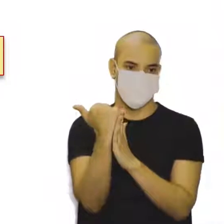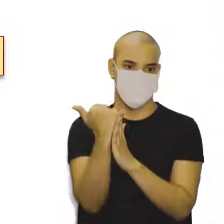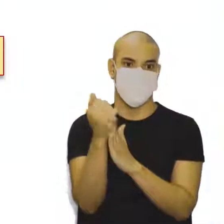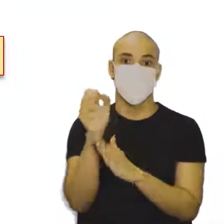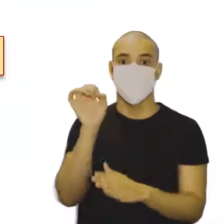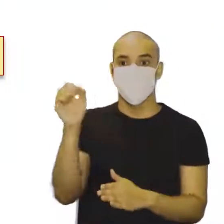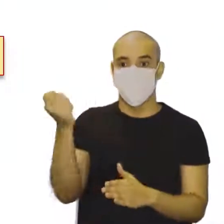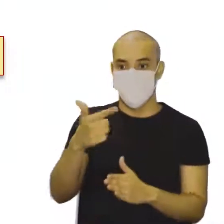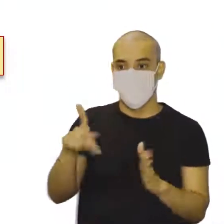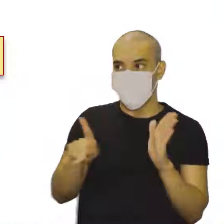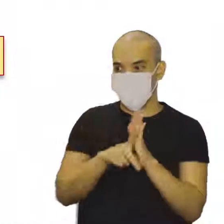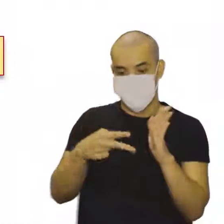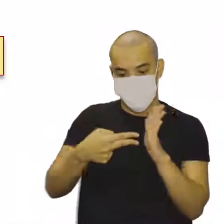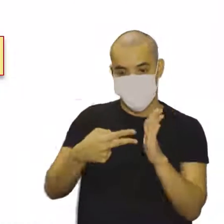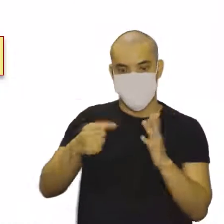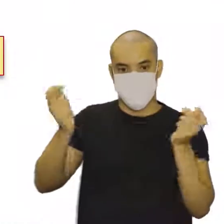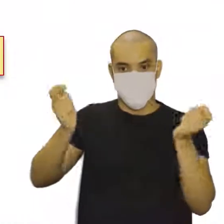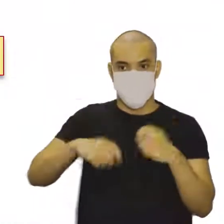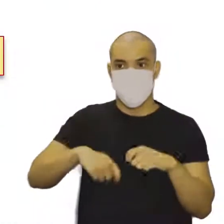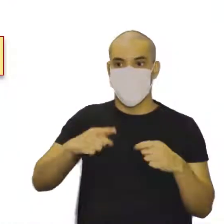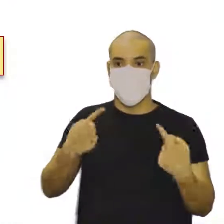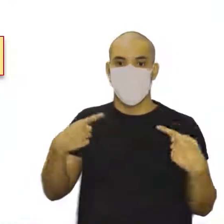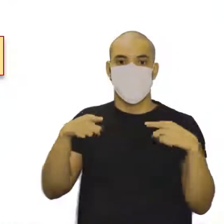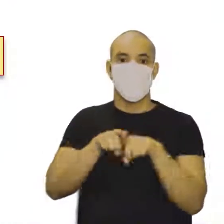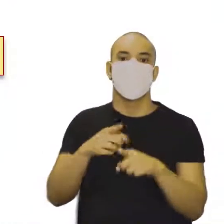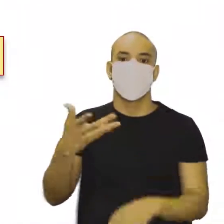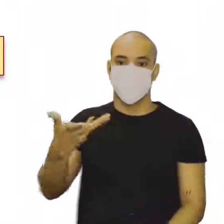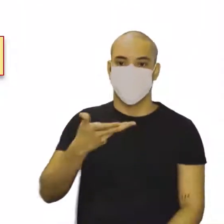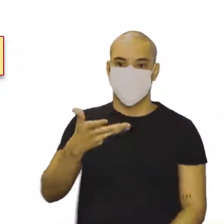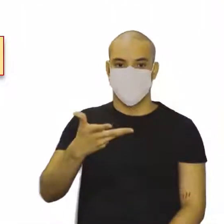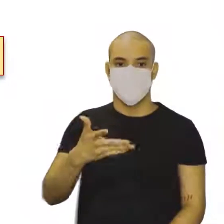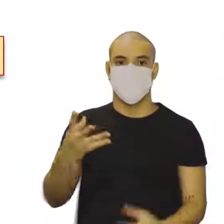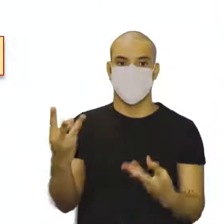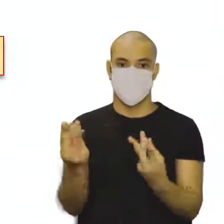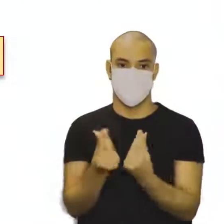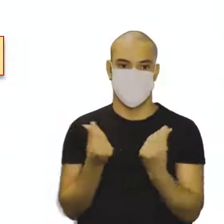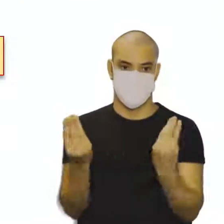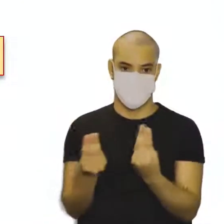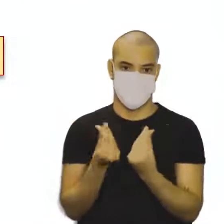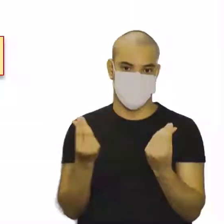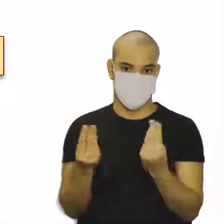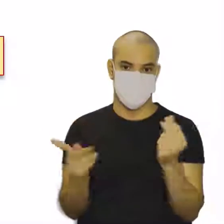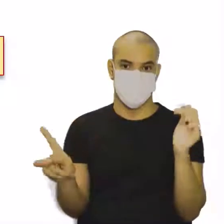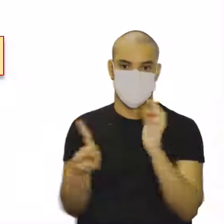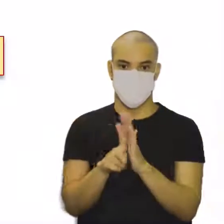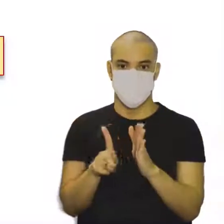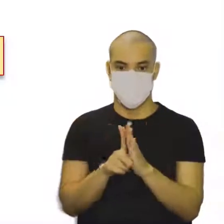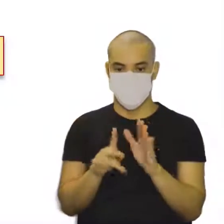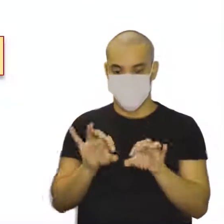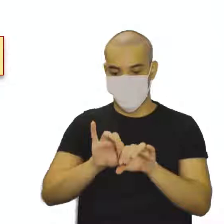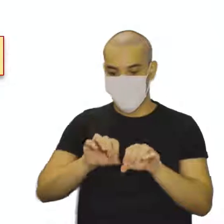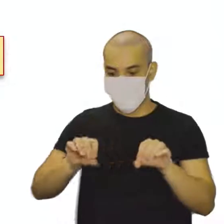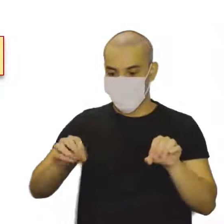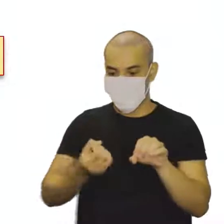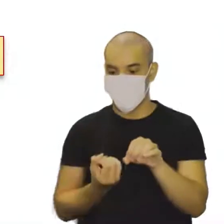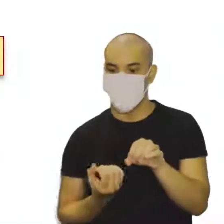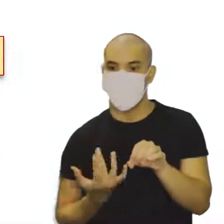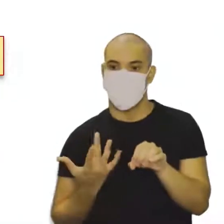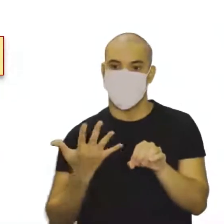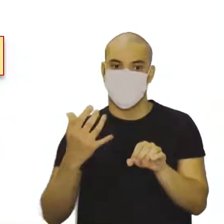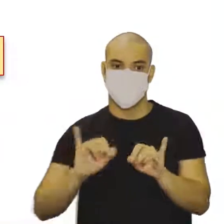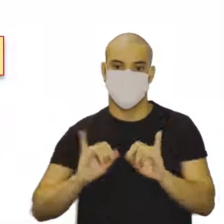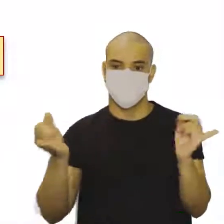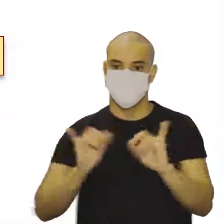que, sendo frequente em equipamentos, acelera a deterioração aqui da isolação, tá, pessoal?